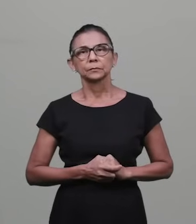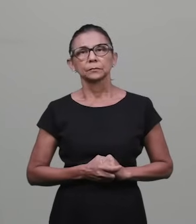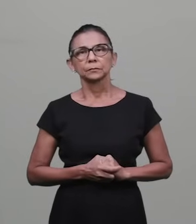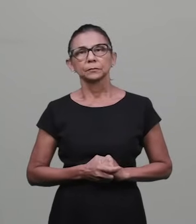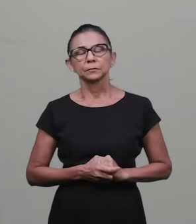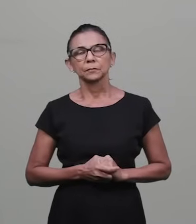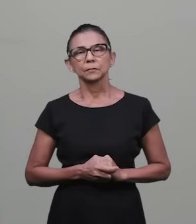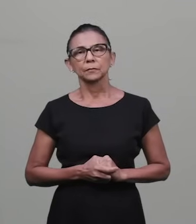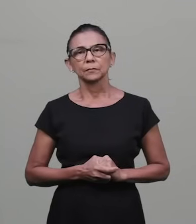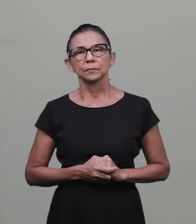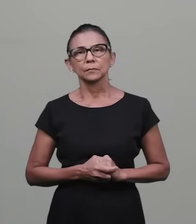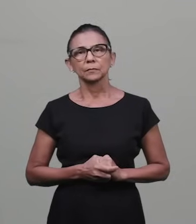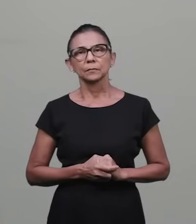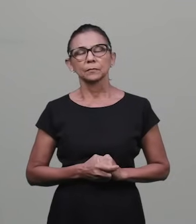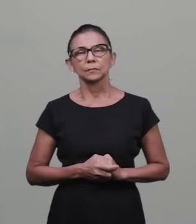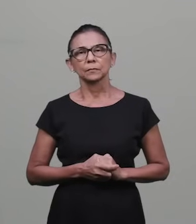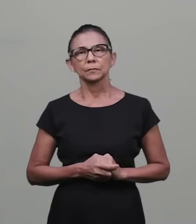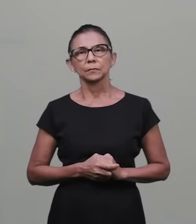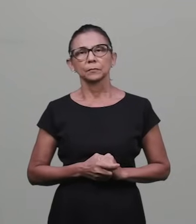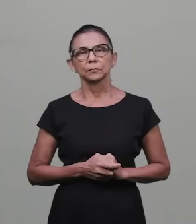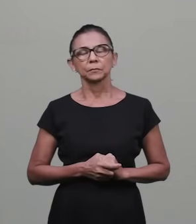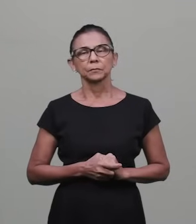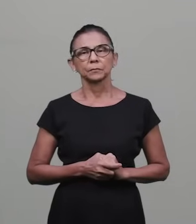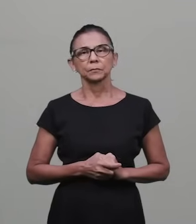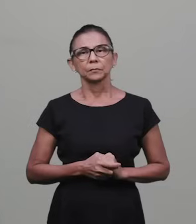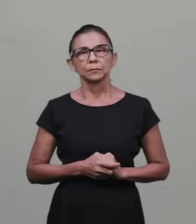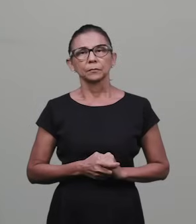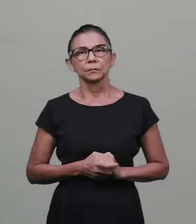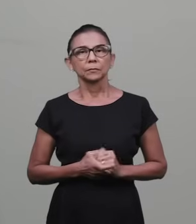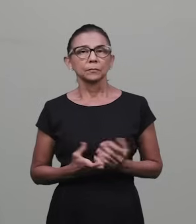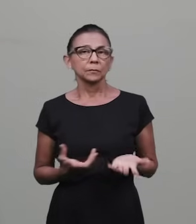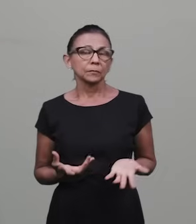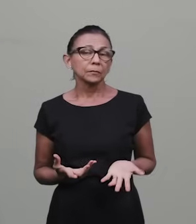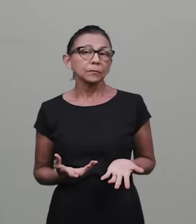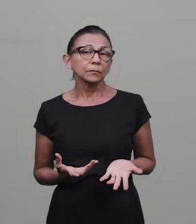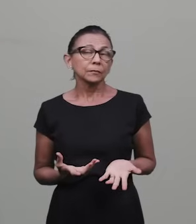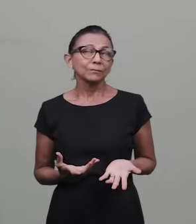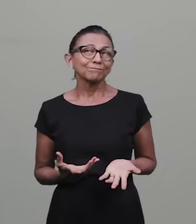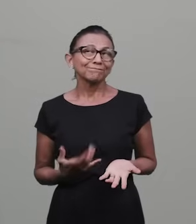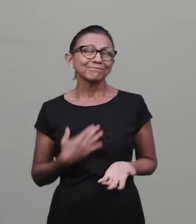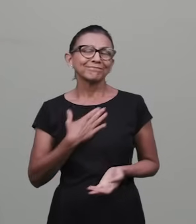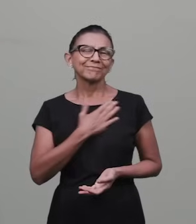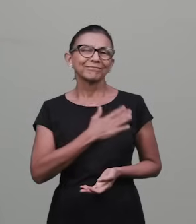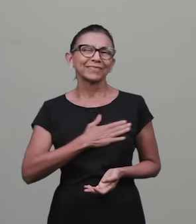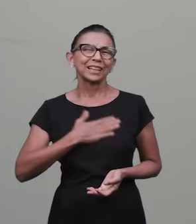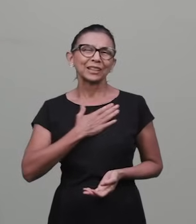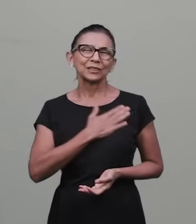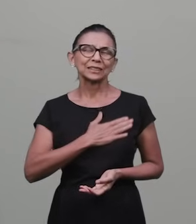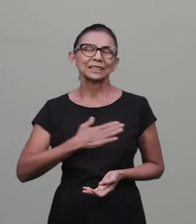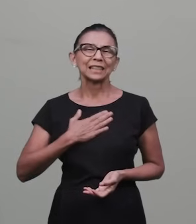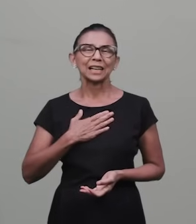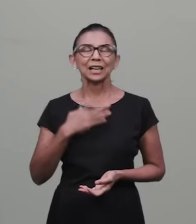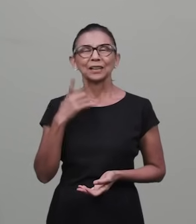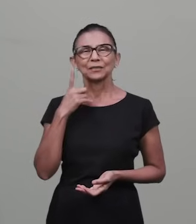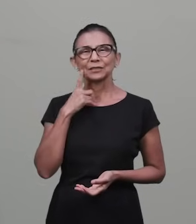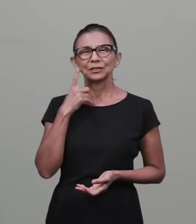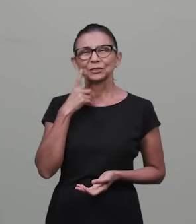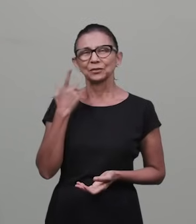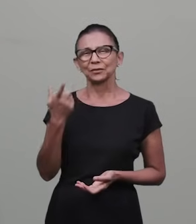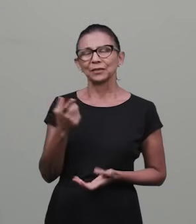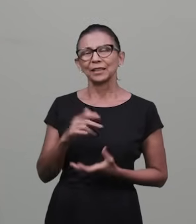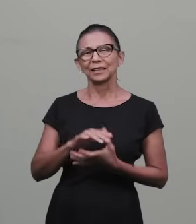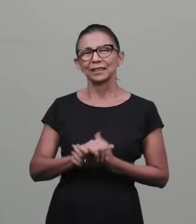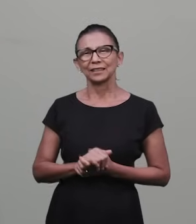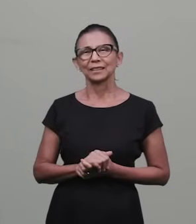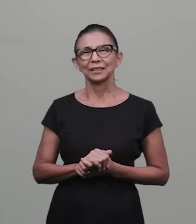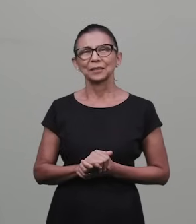só, aquele interesse dela pela mensagem dele depois de se casar. Mas Zwinglio, ele passou uma batalha, né? Uma